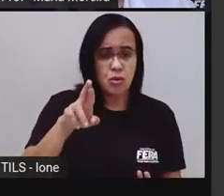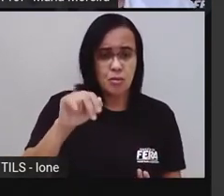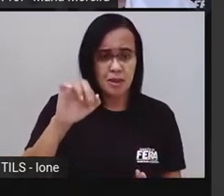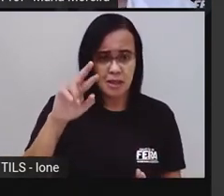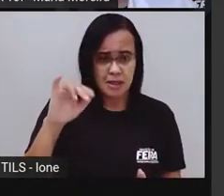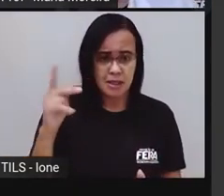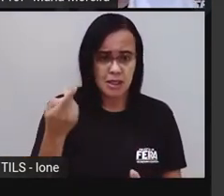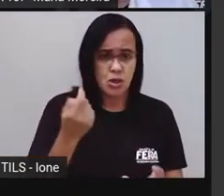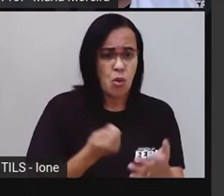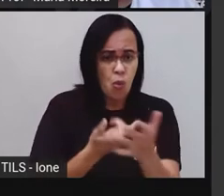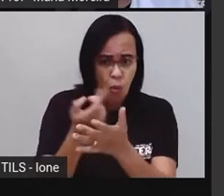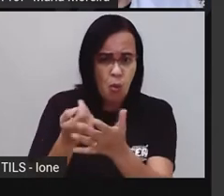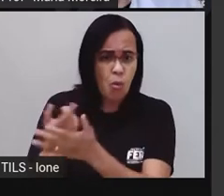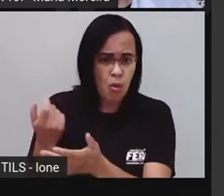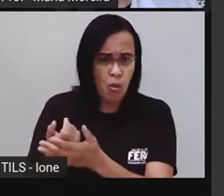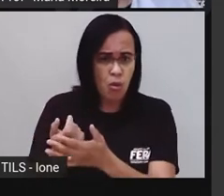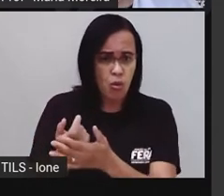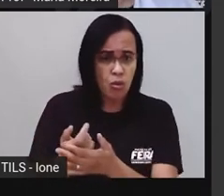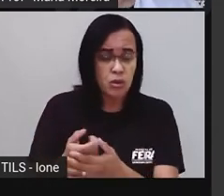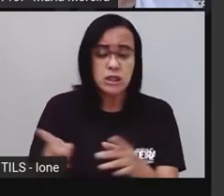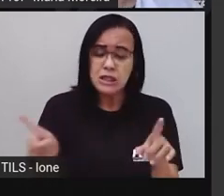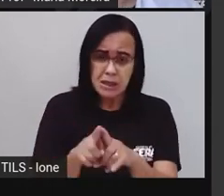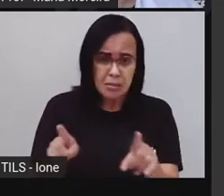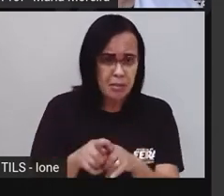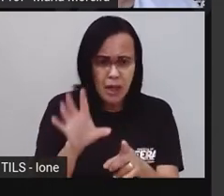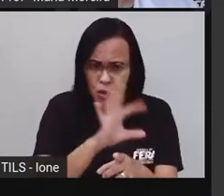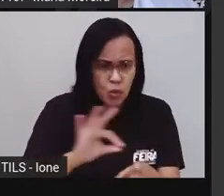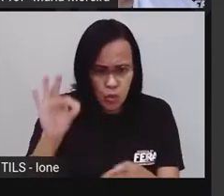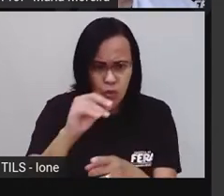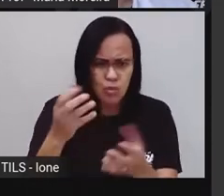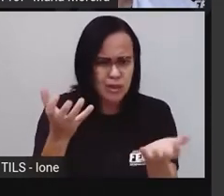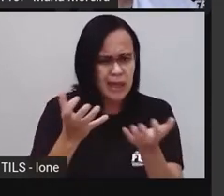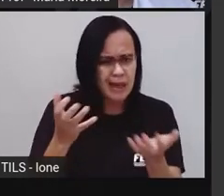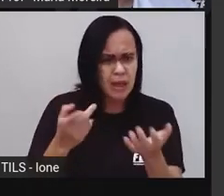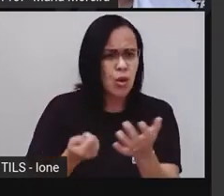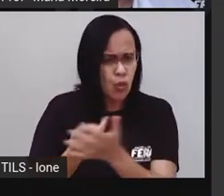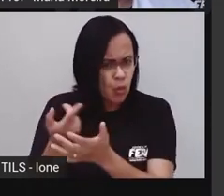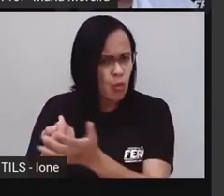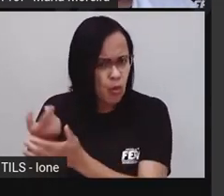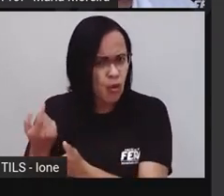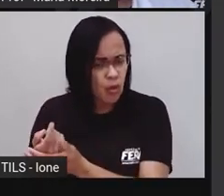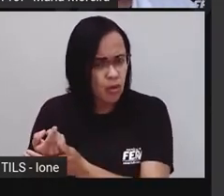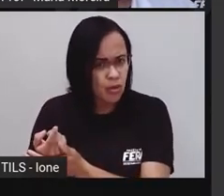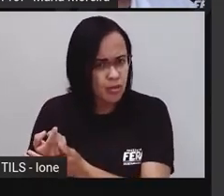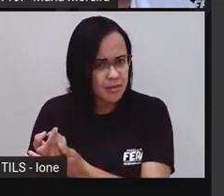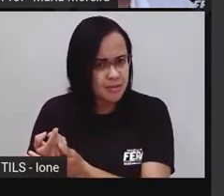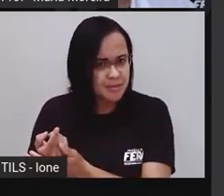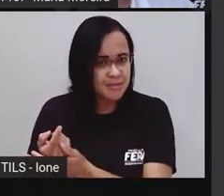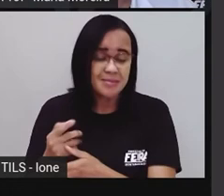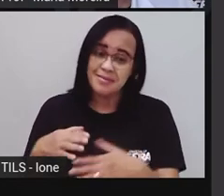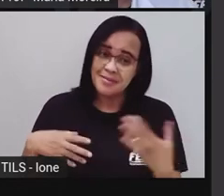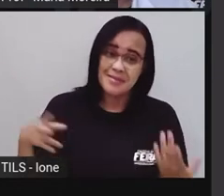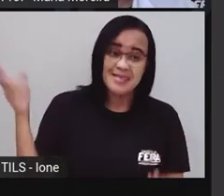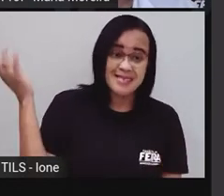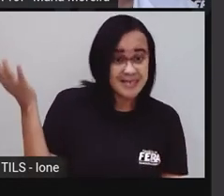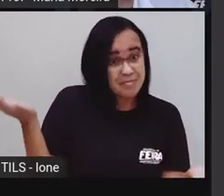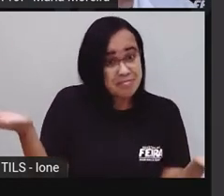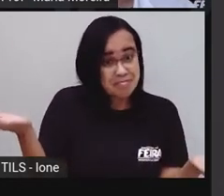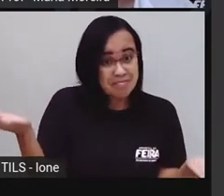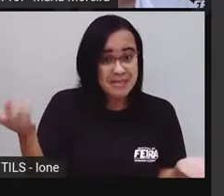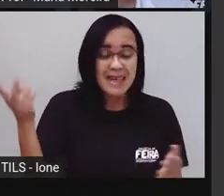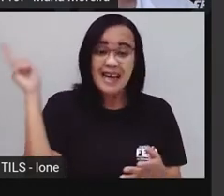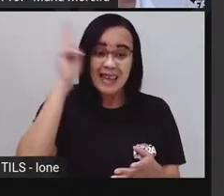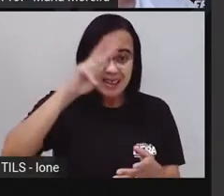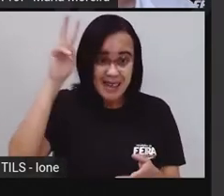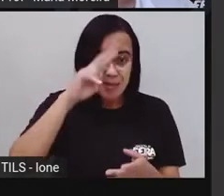tudo o que ele queria bom a gente lembra lá no início quebra falou olha não tem todas as informações necessárias Pois é